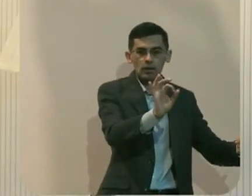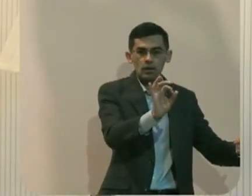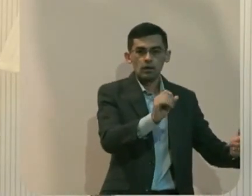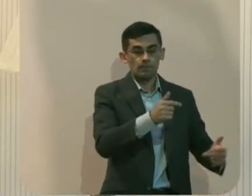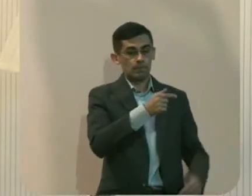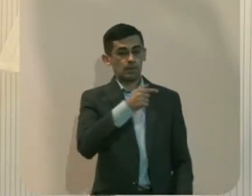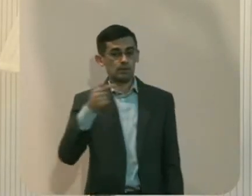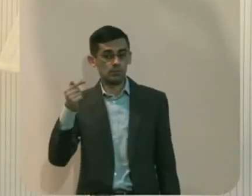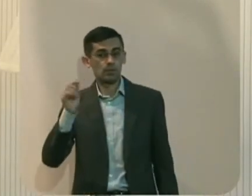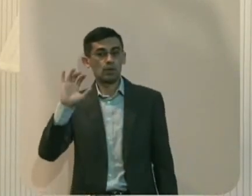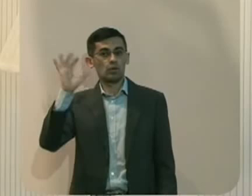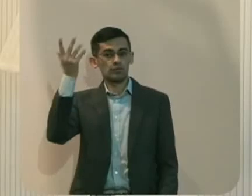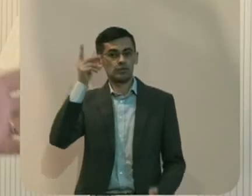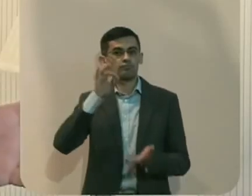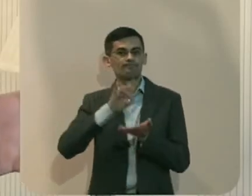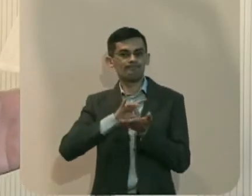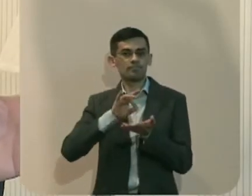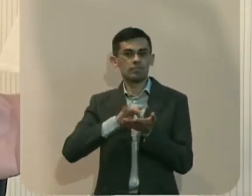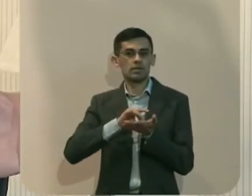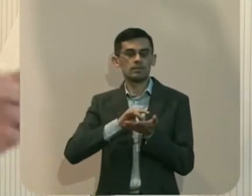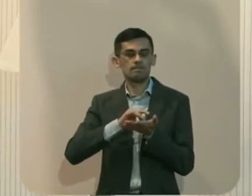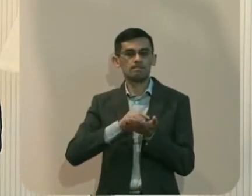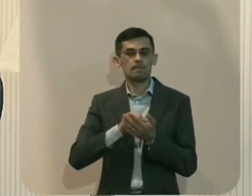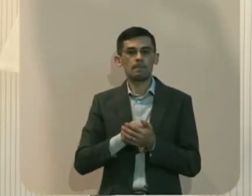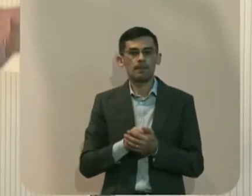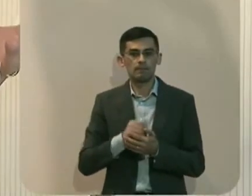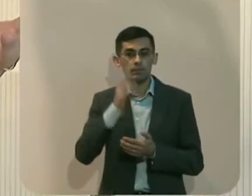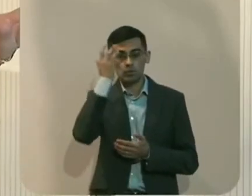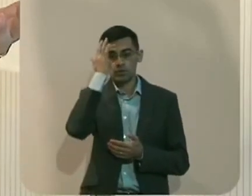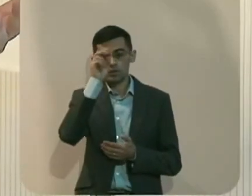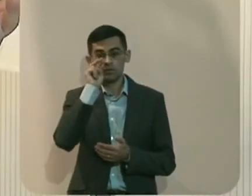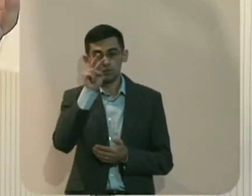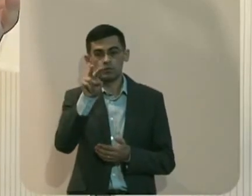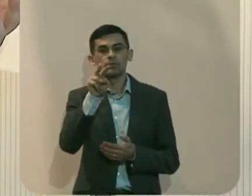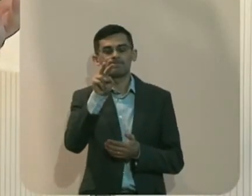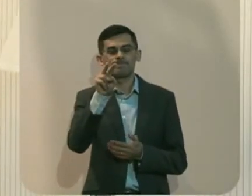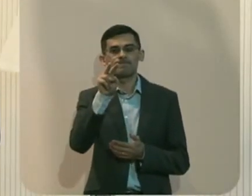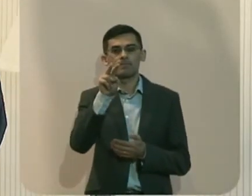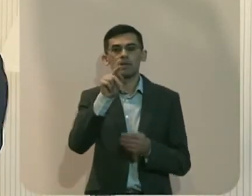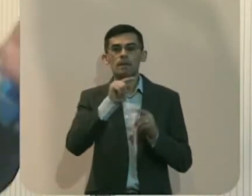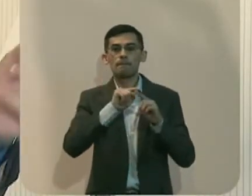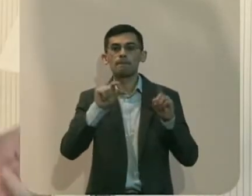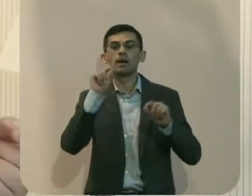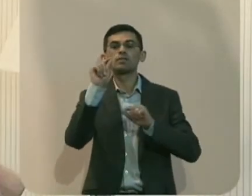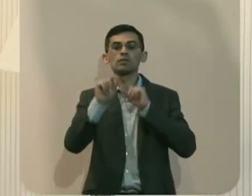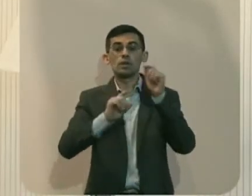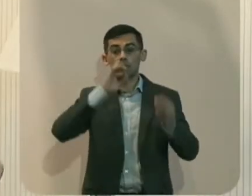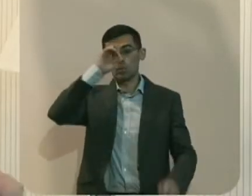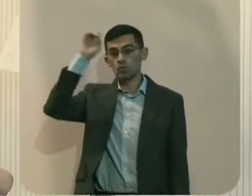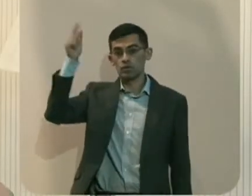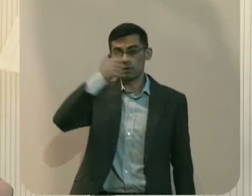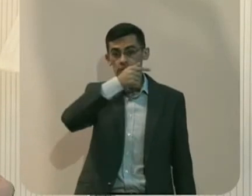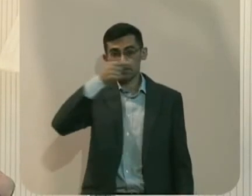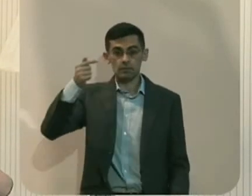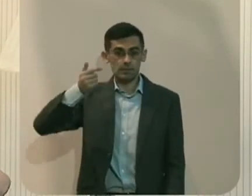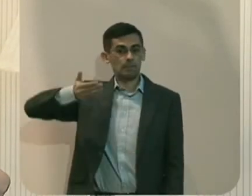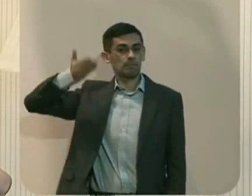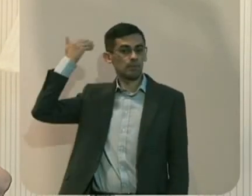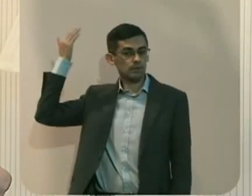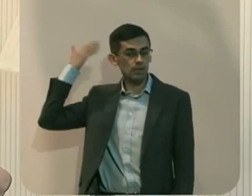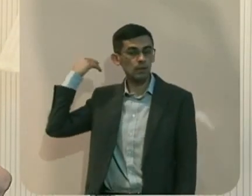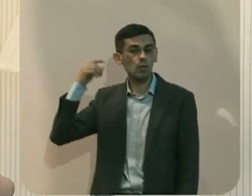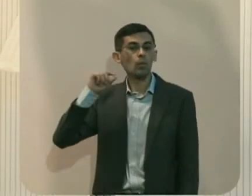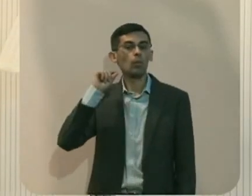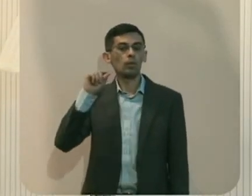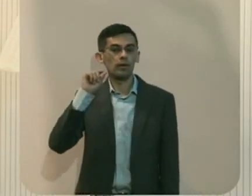Essa semana aconteceu um fato inusitado, né? Não sei se você viu isso. Nós tivemos um dia da semana passada